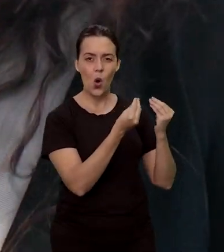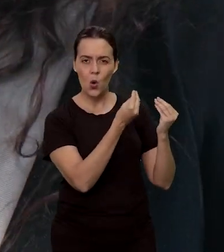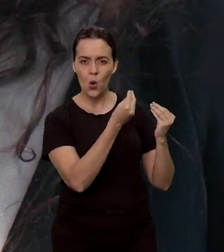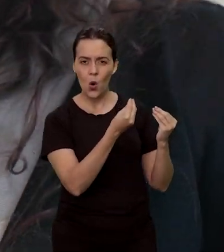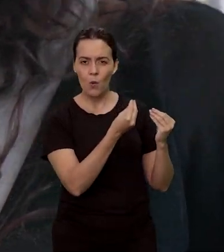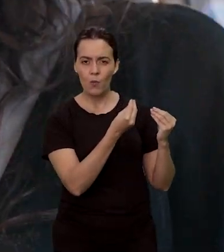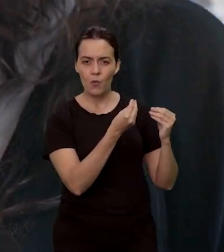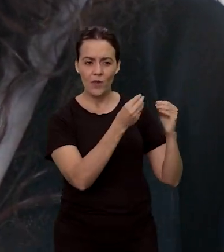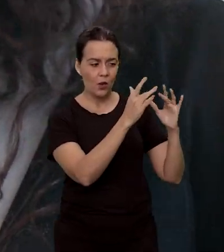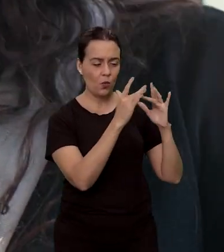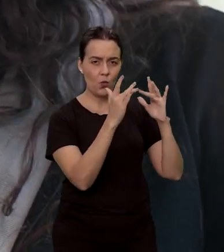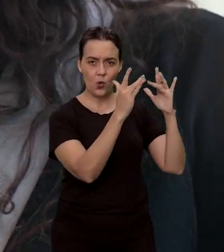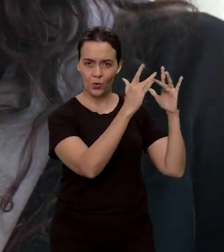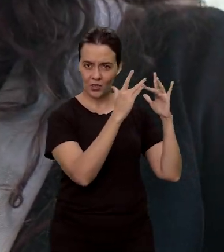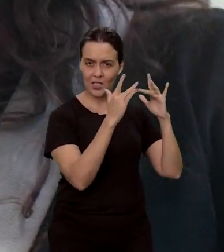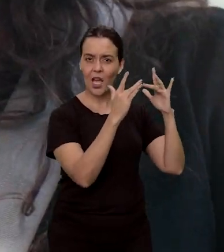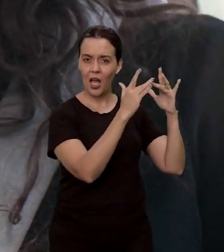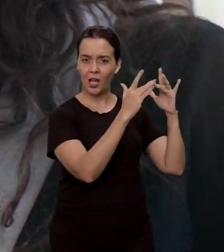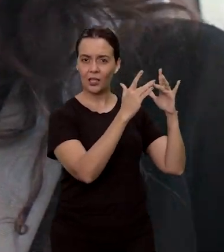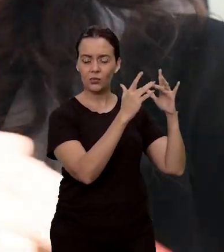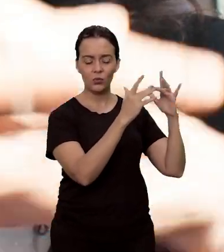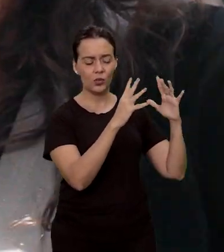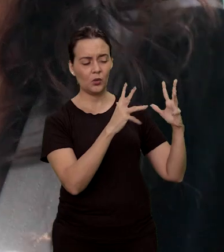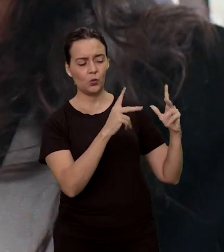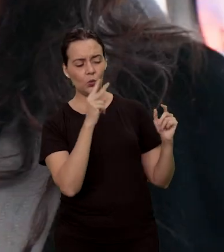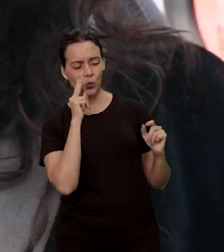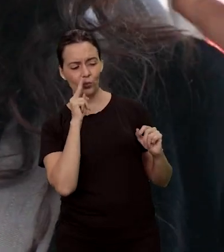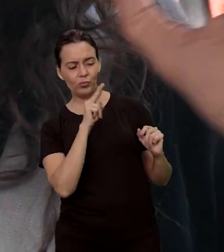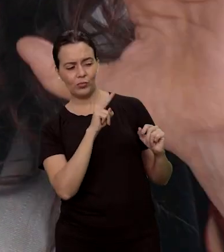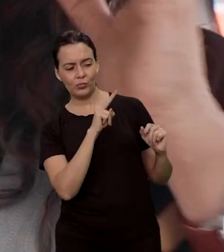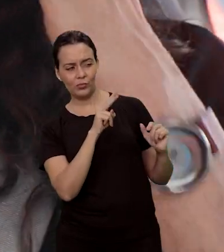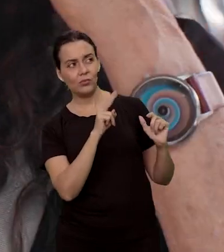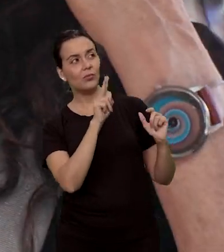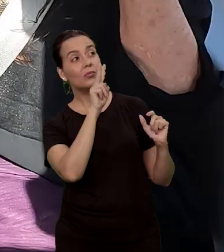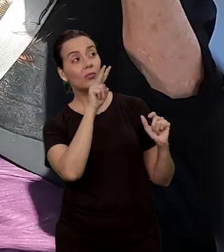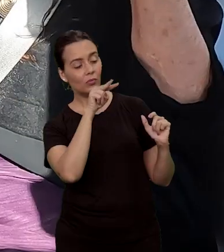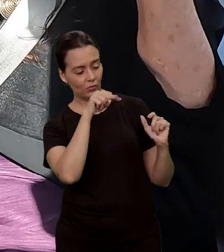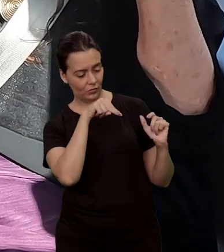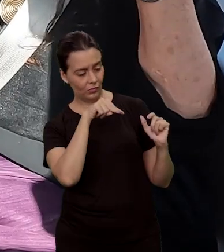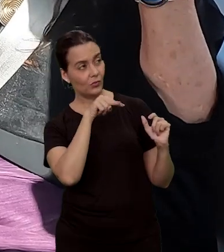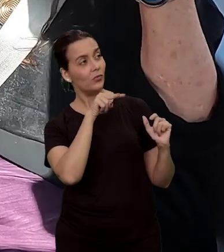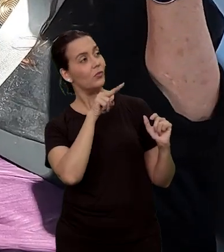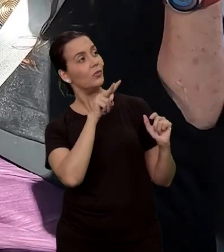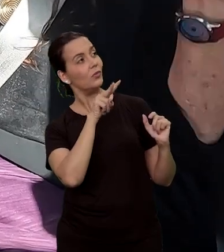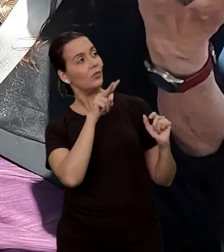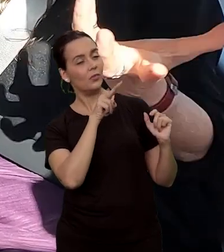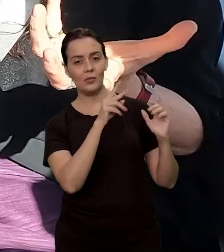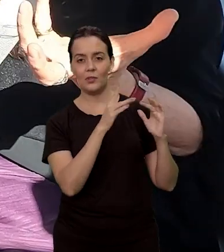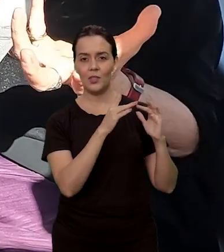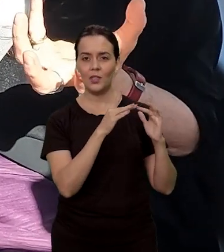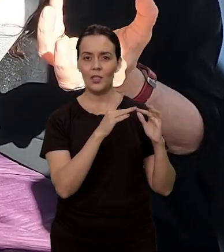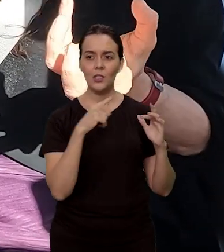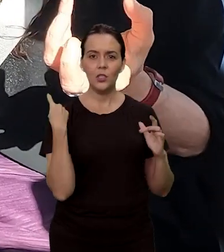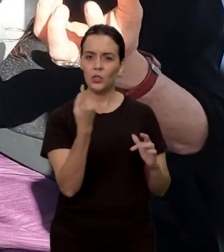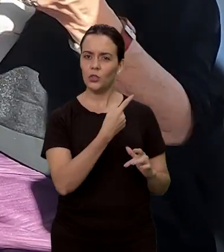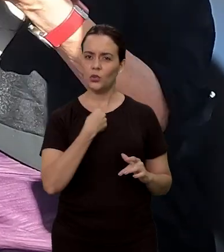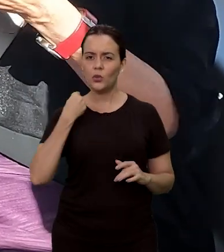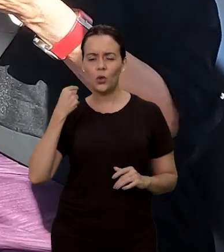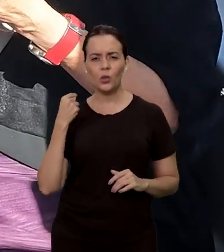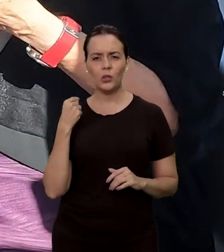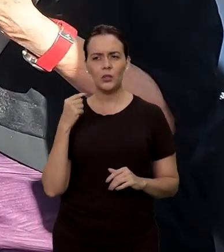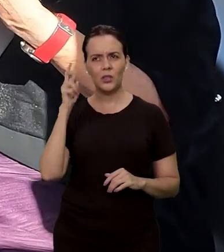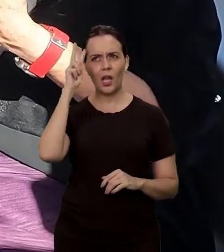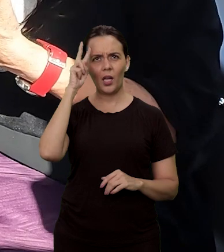A praça está olhando de longe, está olhando do alto, então tem a visão mais do todo. E a gente vê que a história, na verdade, é